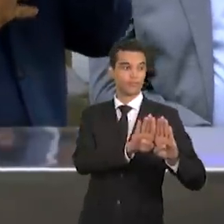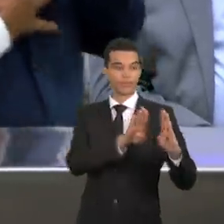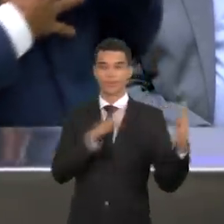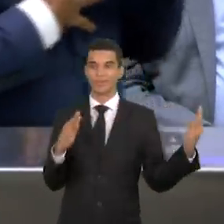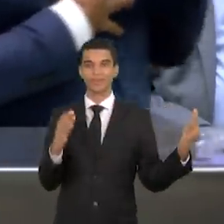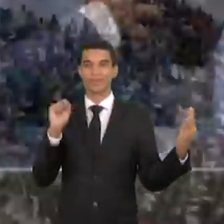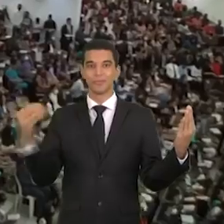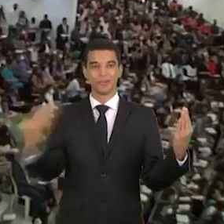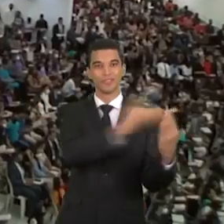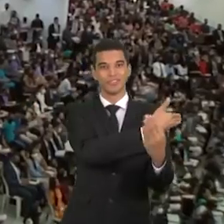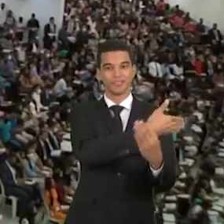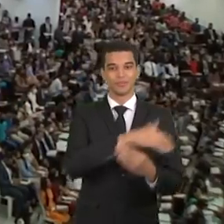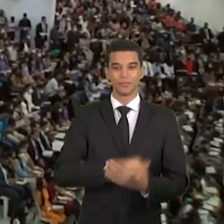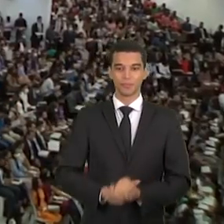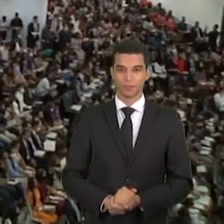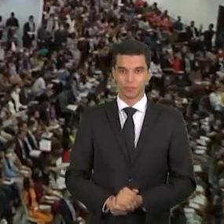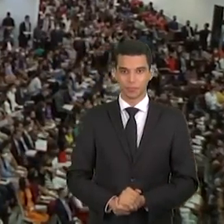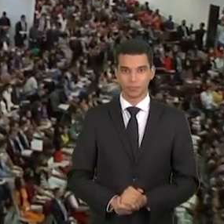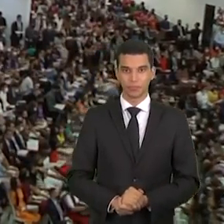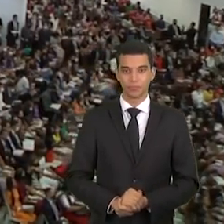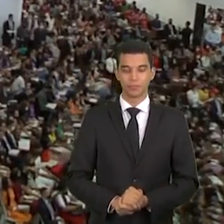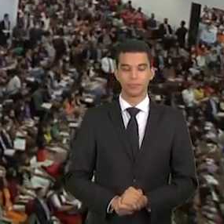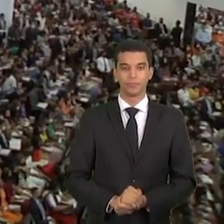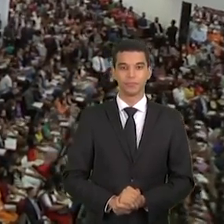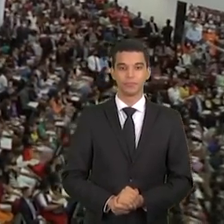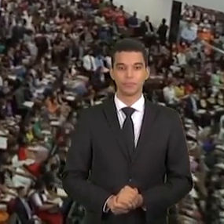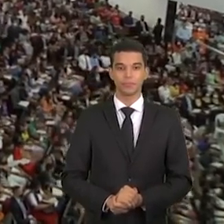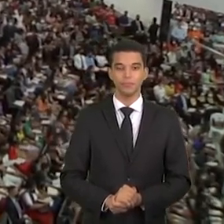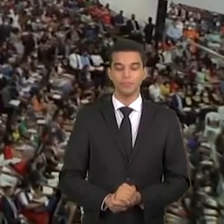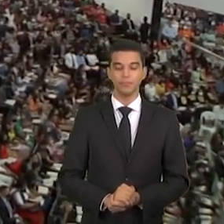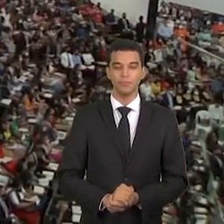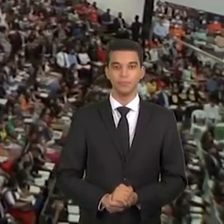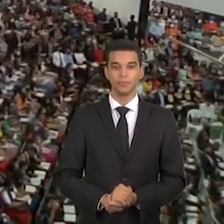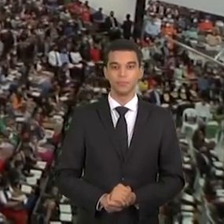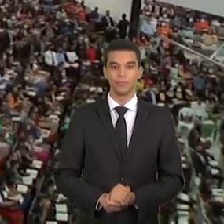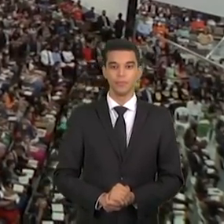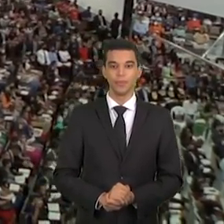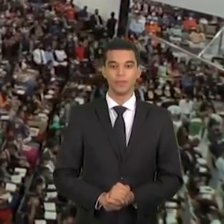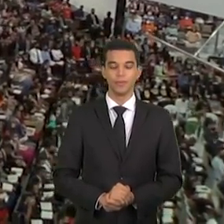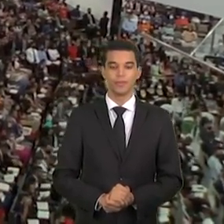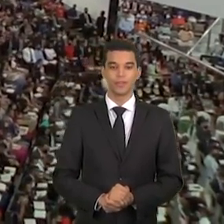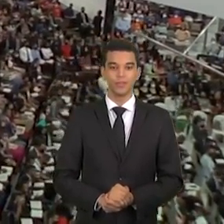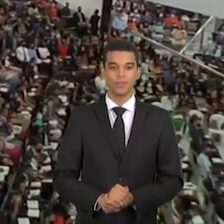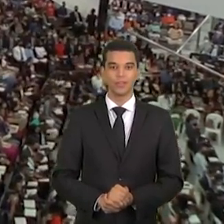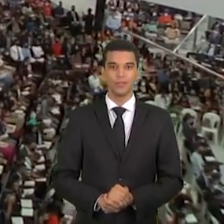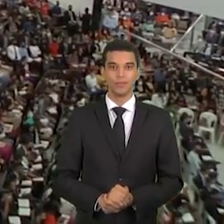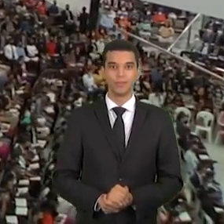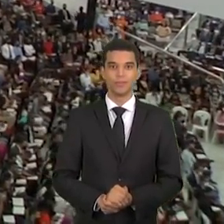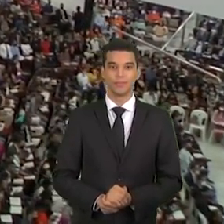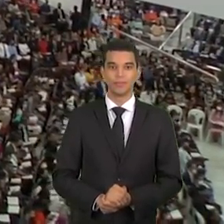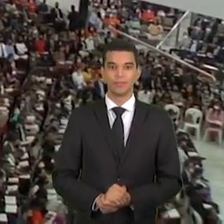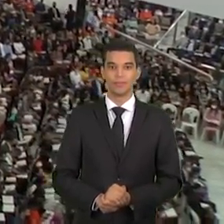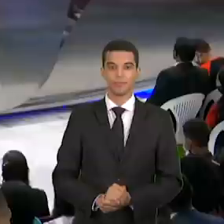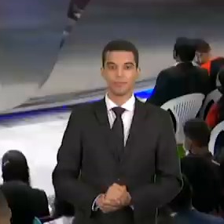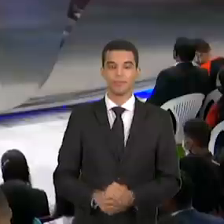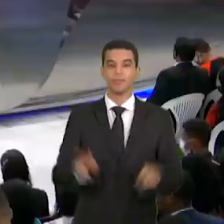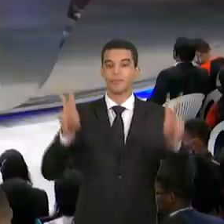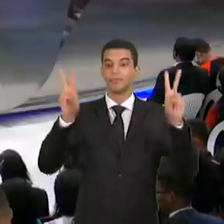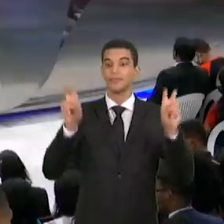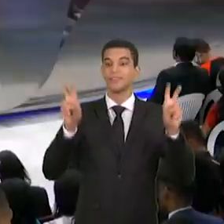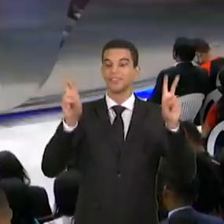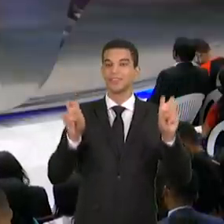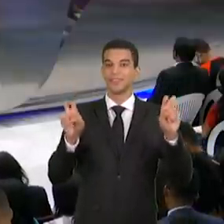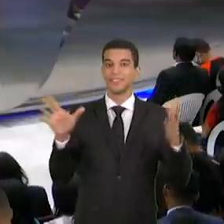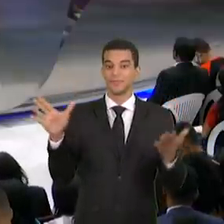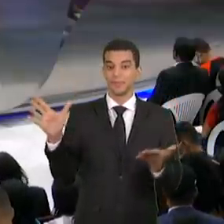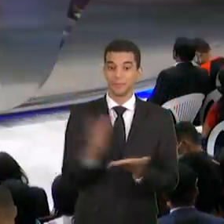o assunto sobre o arrebatamento é uma das doutrinas bíblicas de maior importância